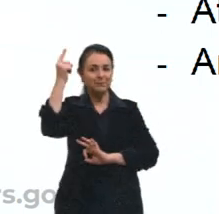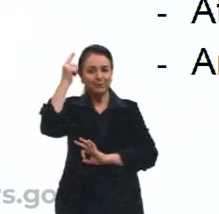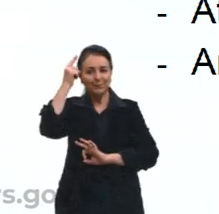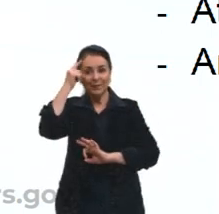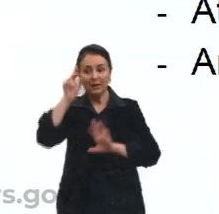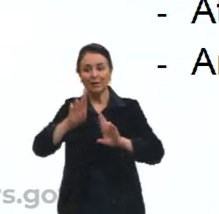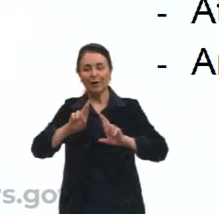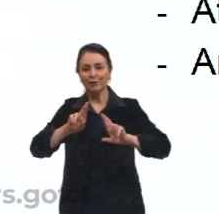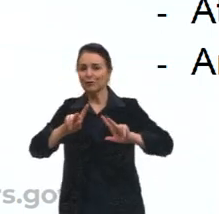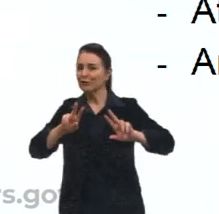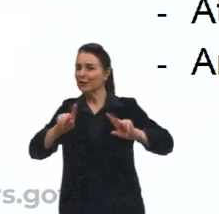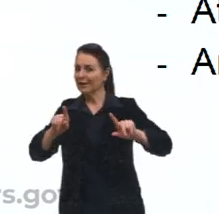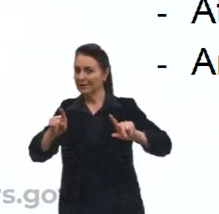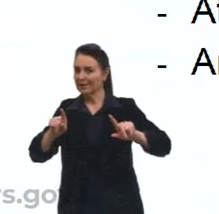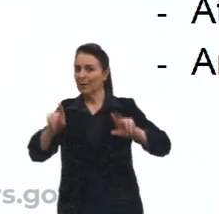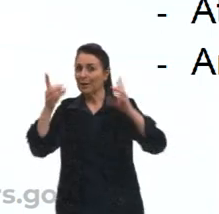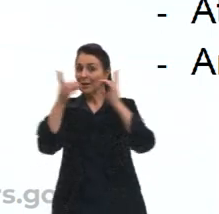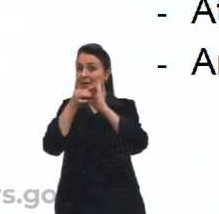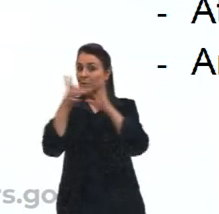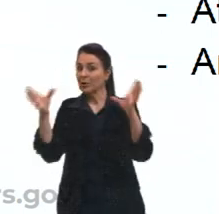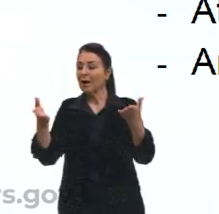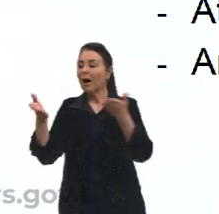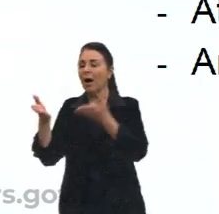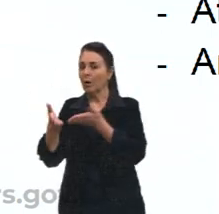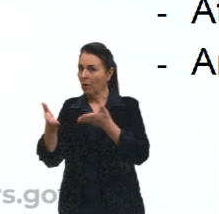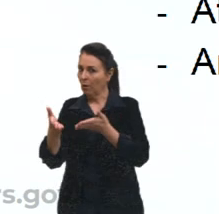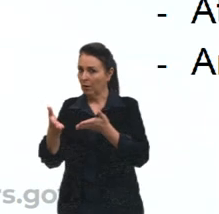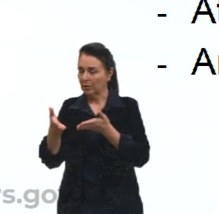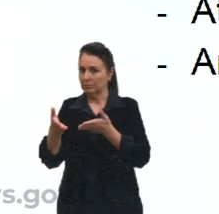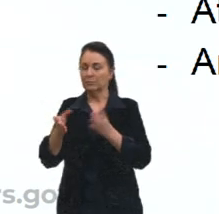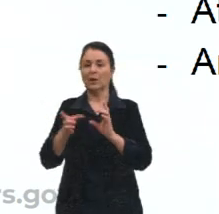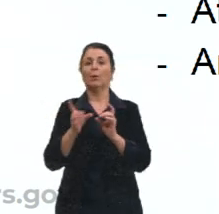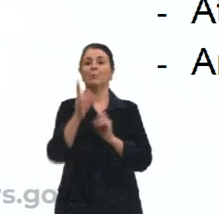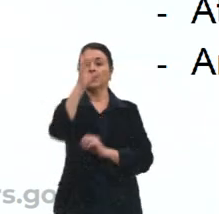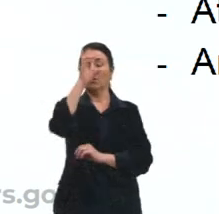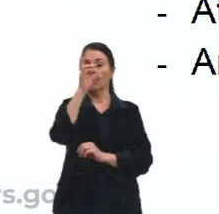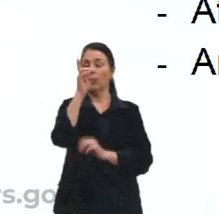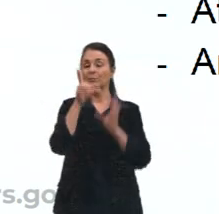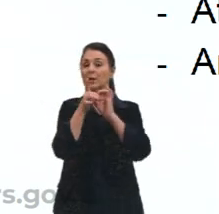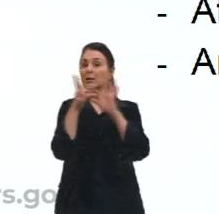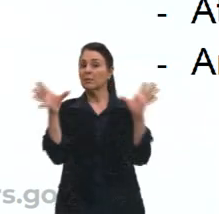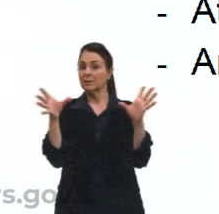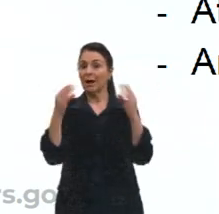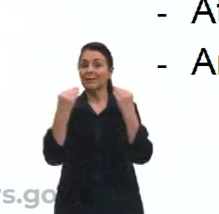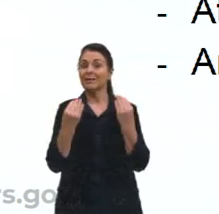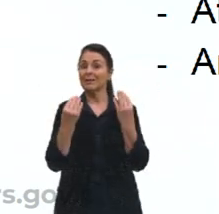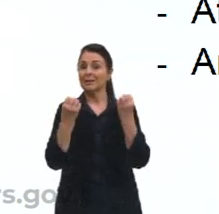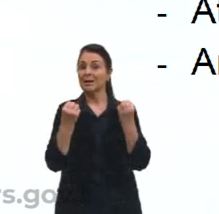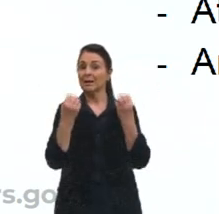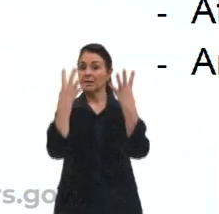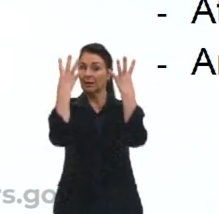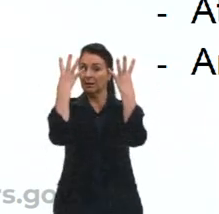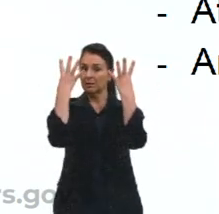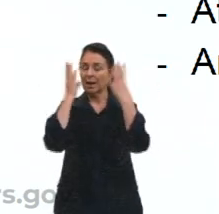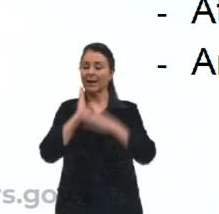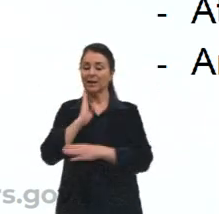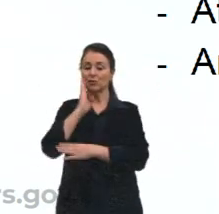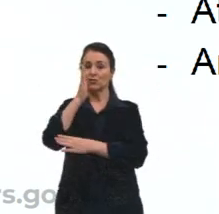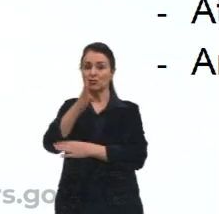nessas diferenças para nossa democracia atual a democracia ateniense ela era uma democracia direta